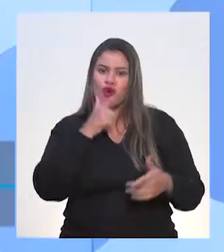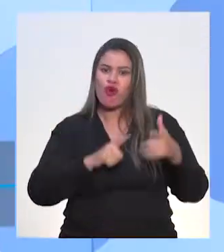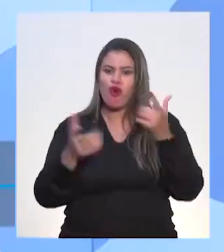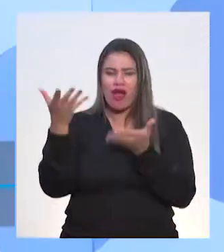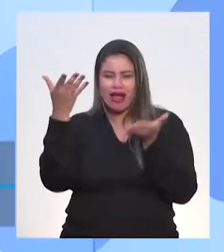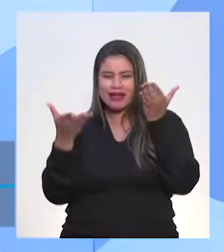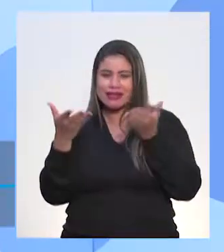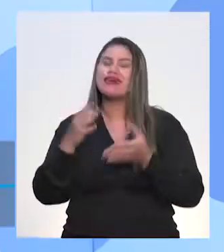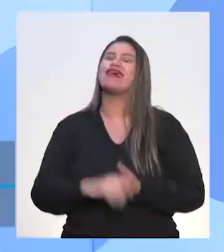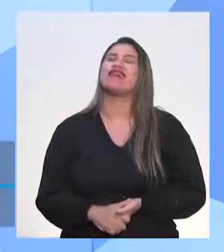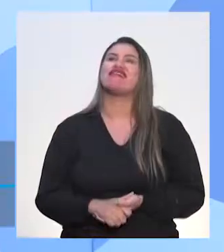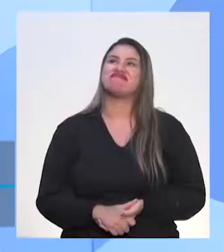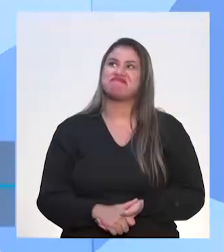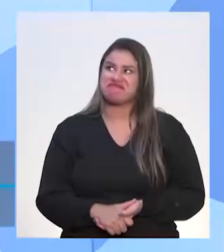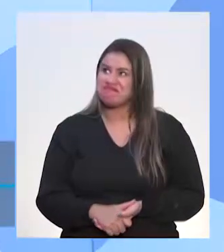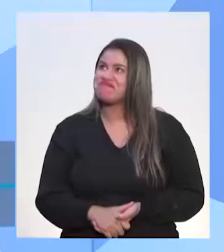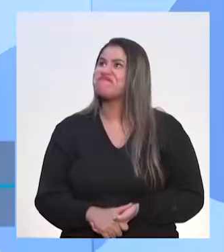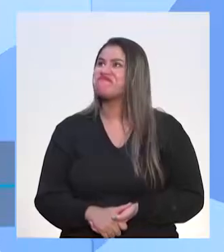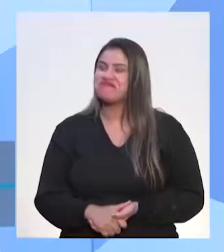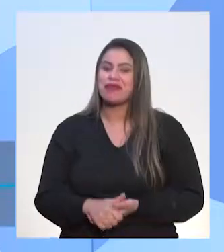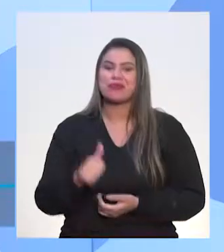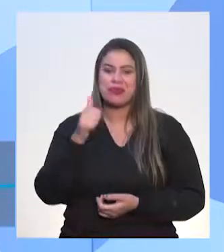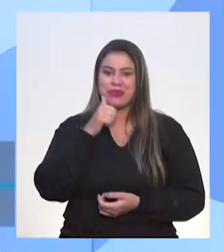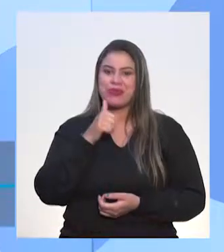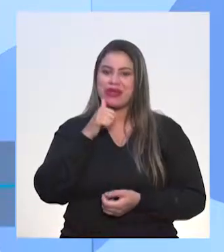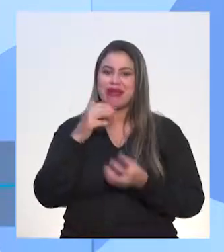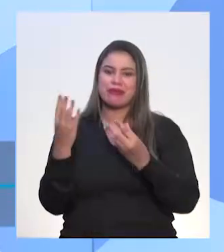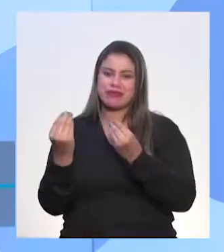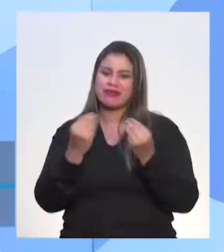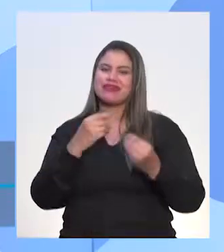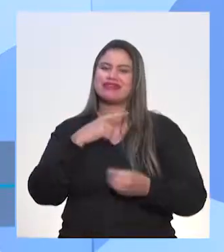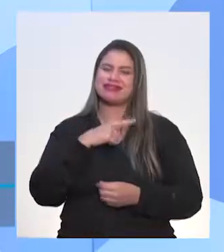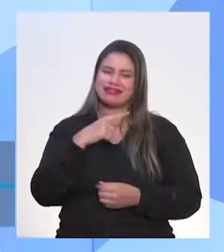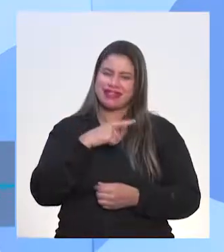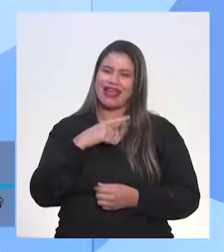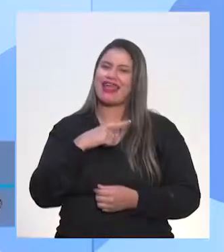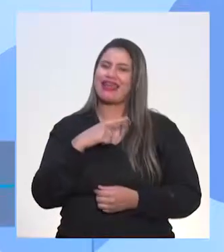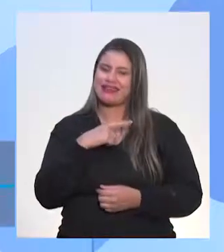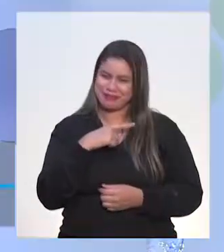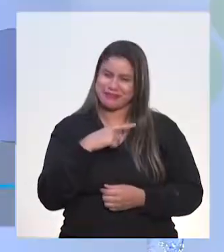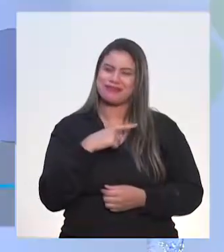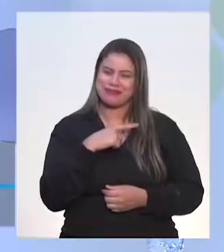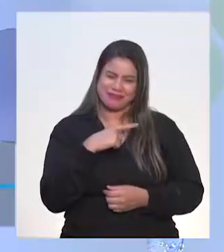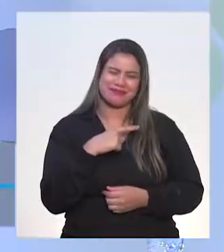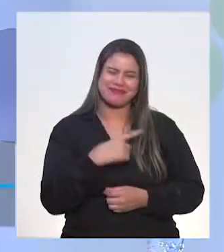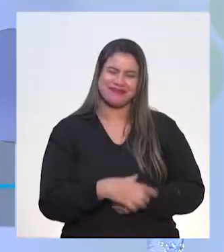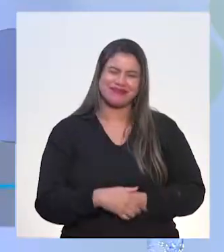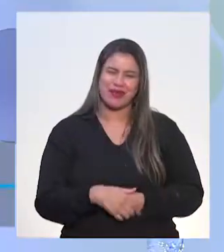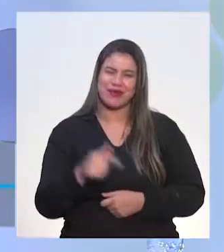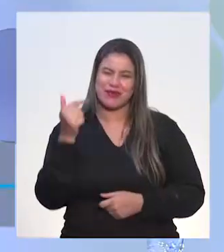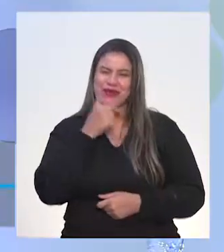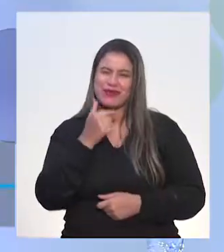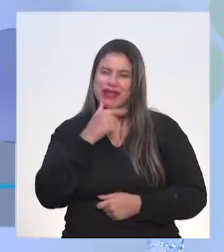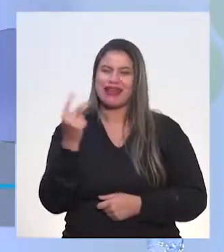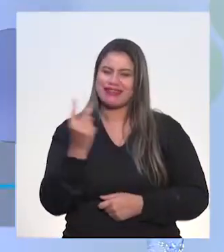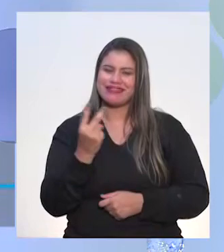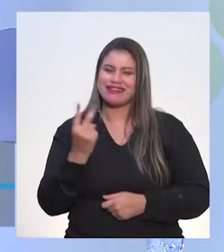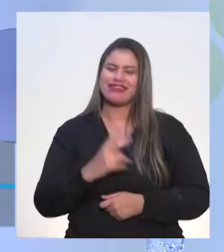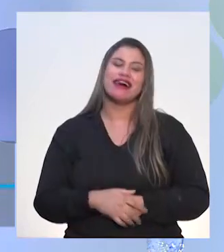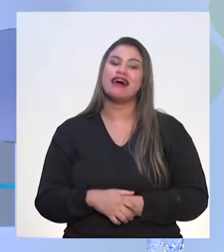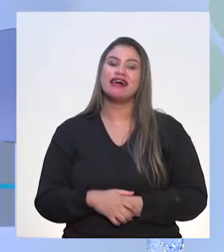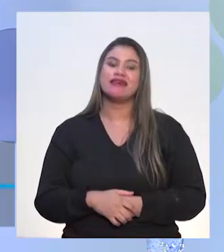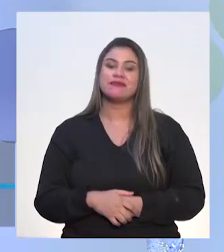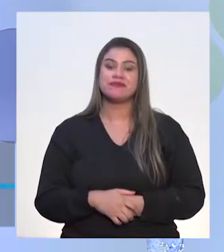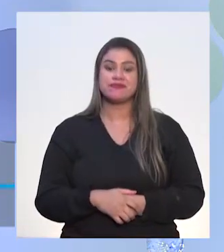é um superpoder que acho que muita mulher tem no Brasil a gente tem o perfil é verdade eu já tenho é verdade